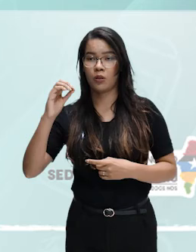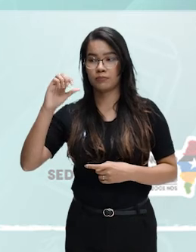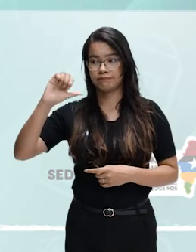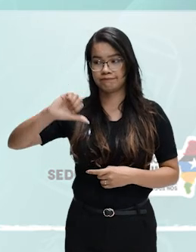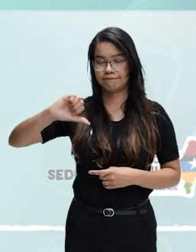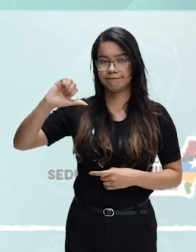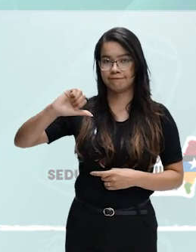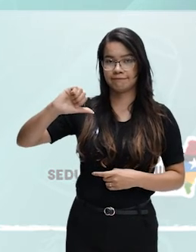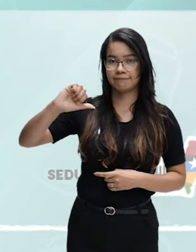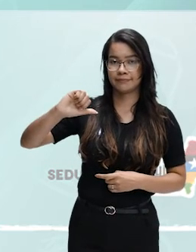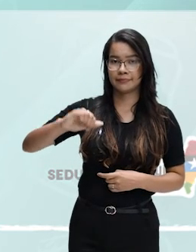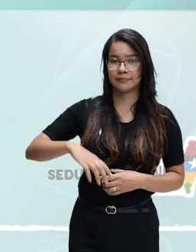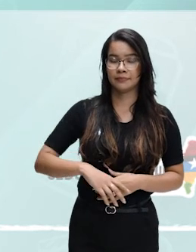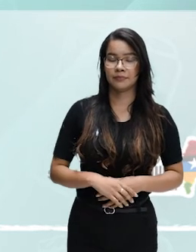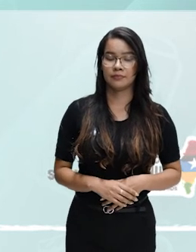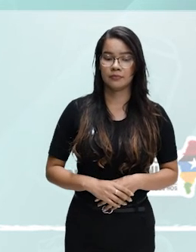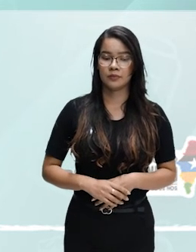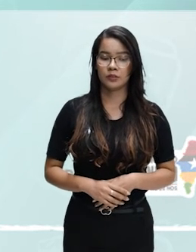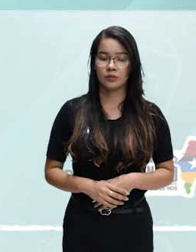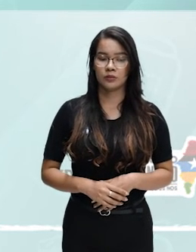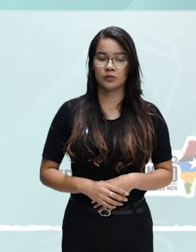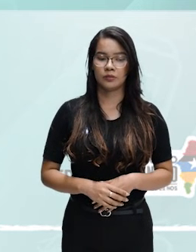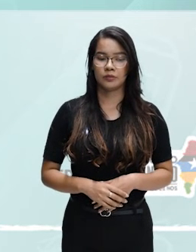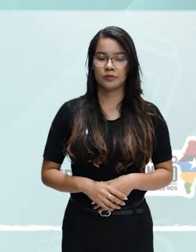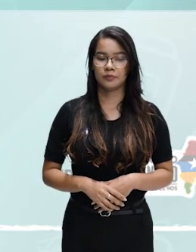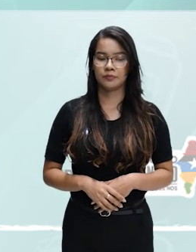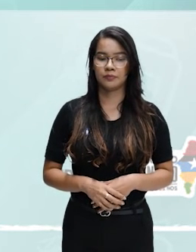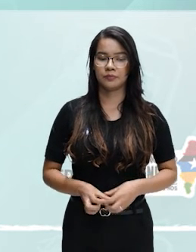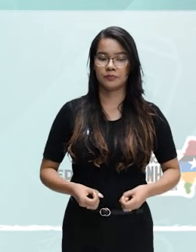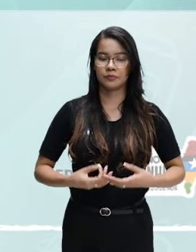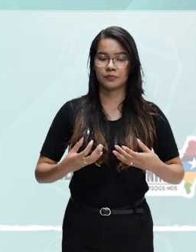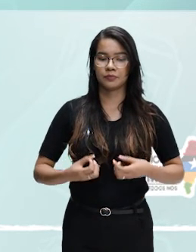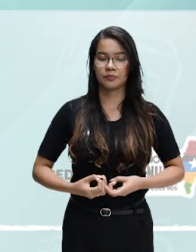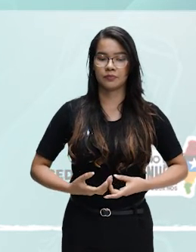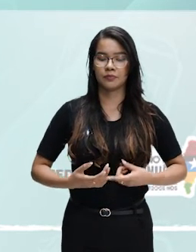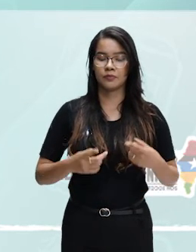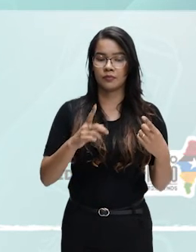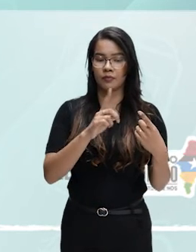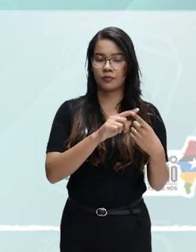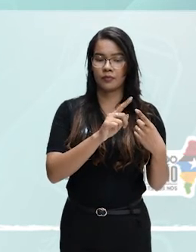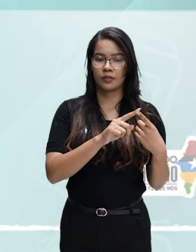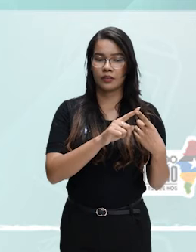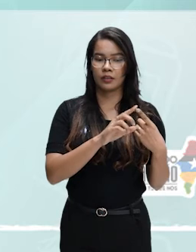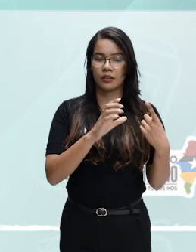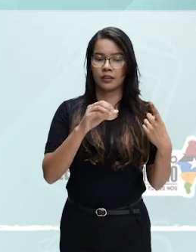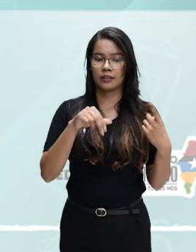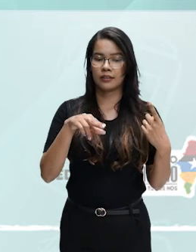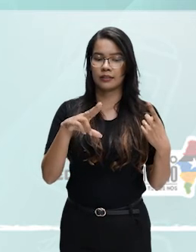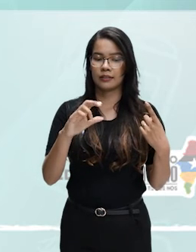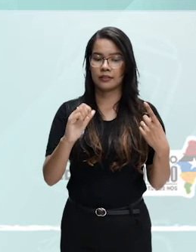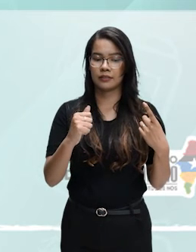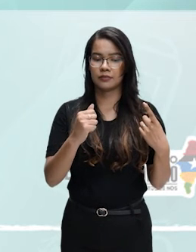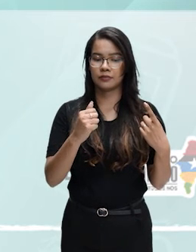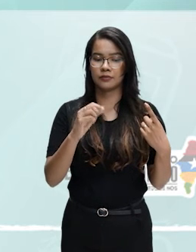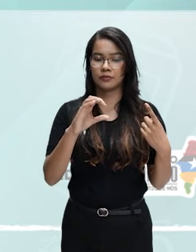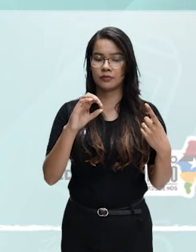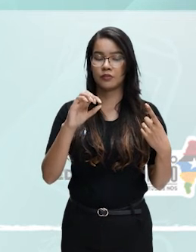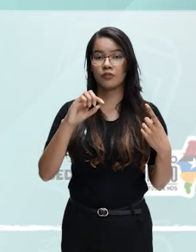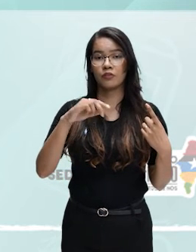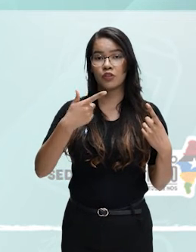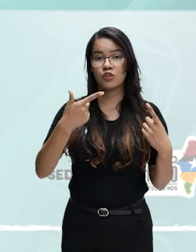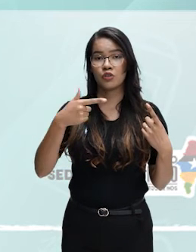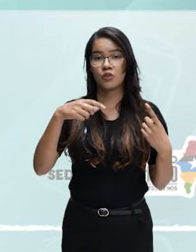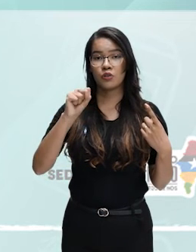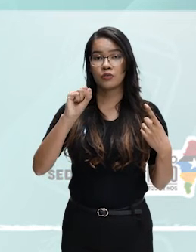0,77 de etanol. Custo da produção de cana, 28 centavos de dólar. Né? Já